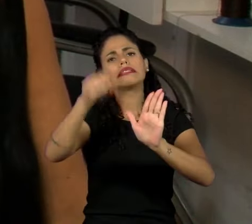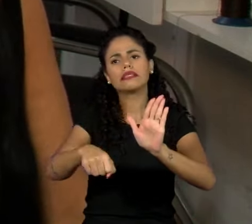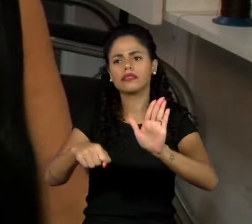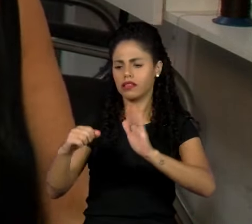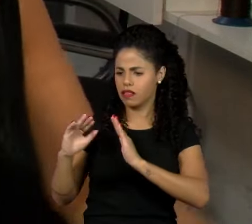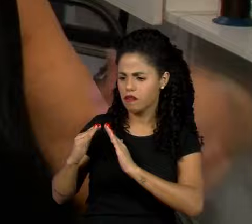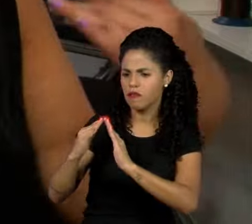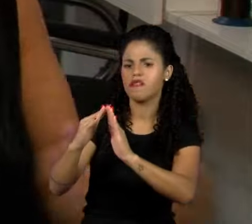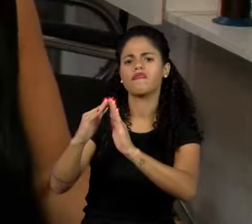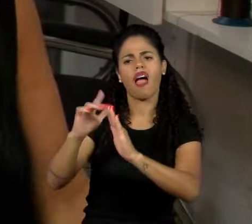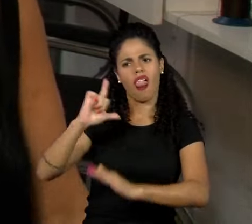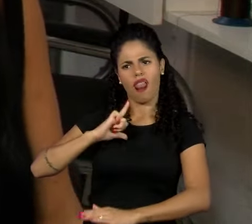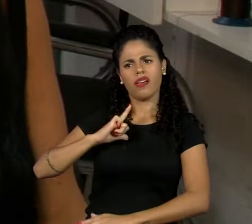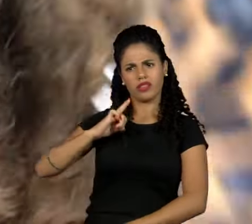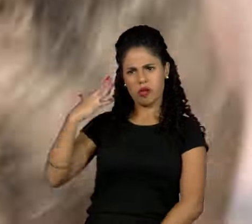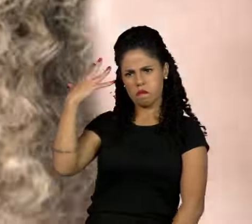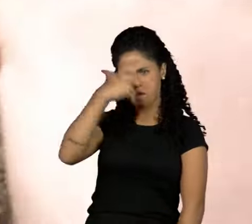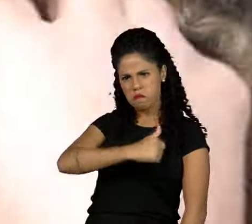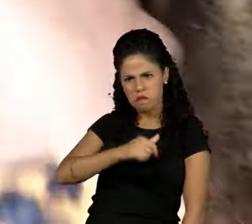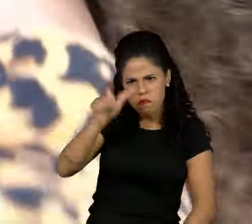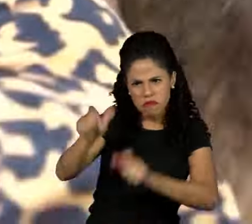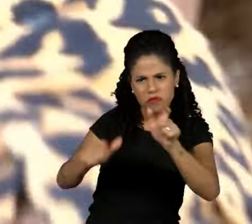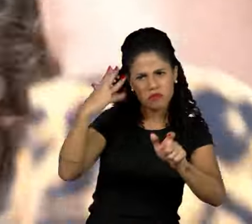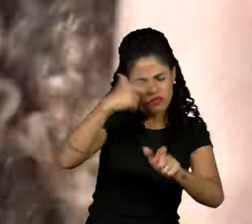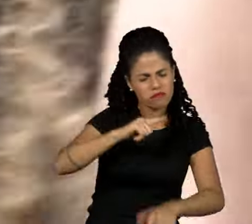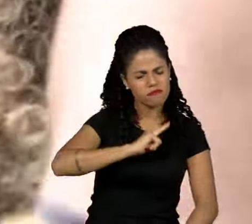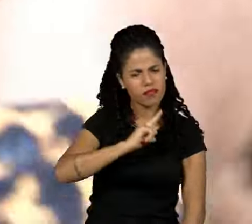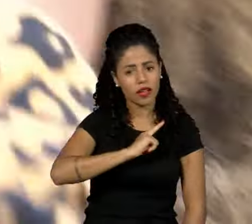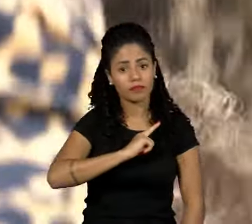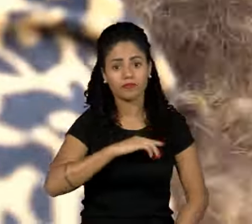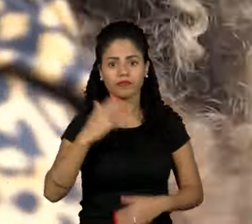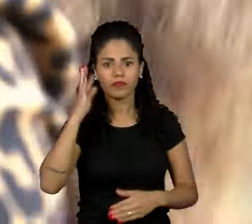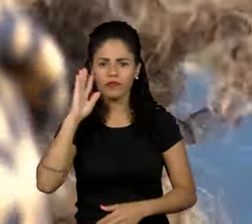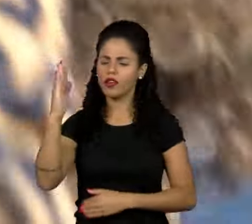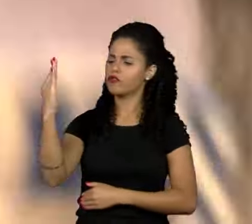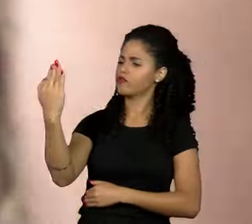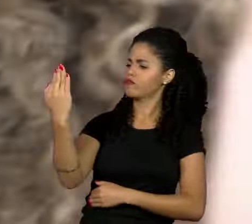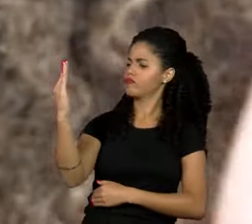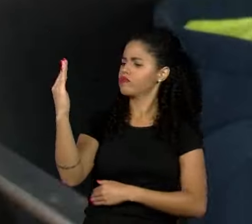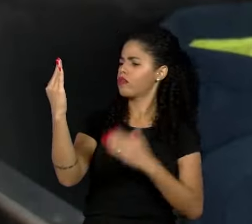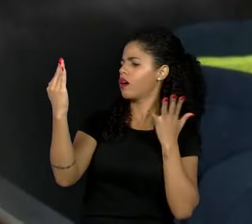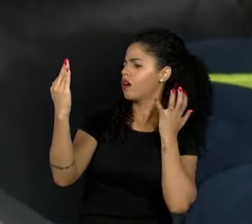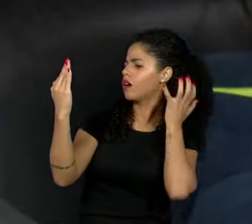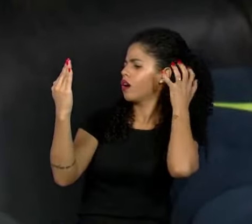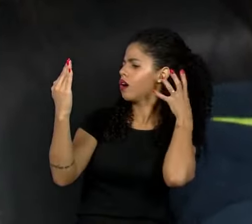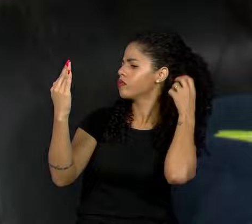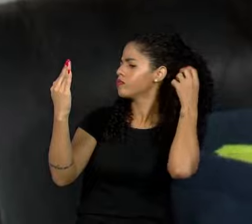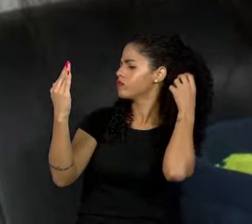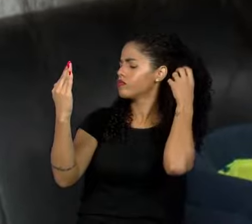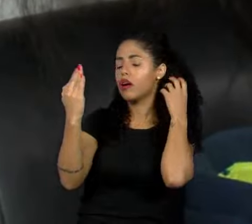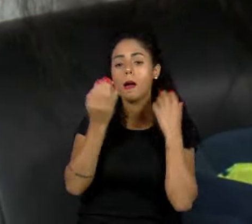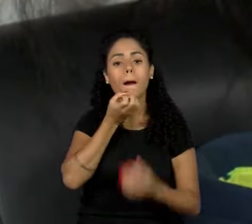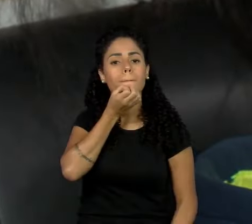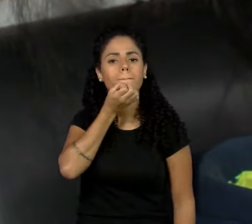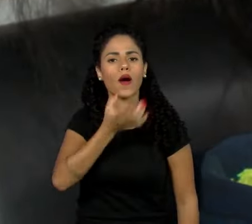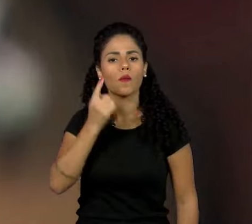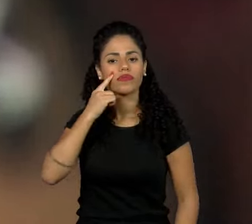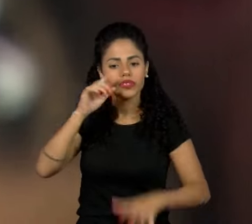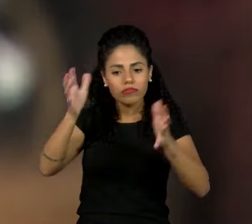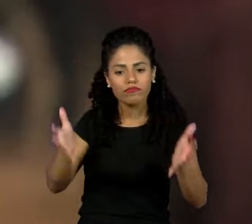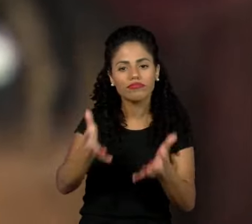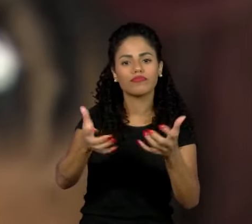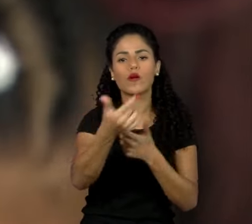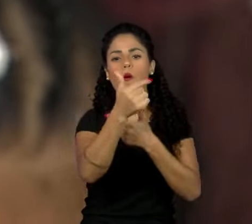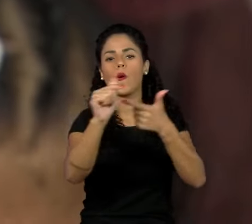tem mulheres bonitas. Ser um espelho para outras pessoas faz com que a autoestima não só